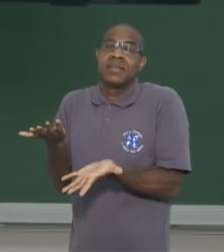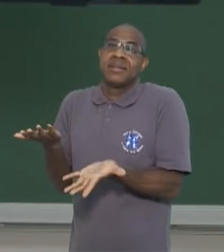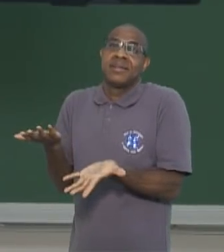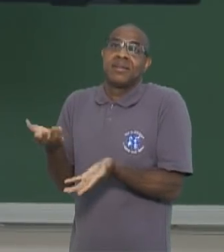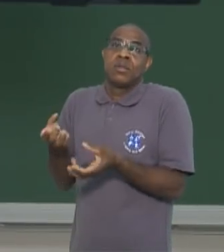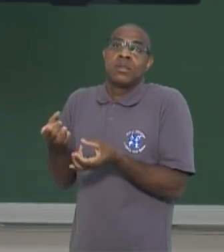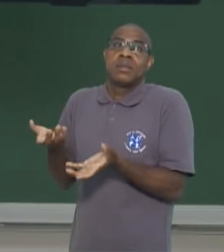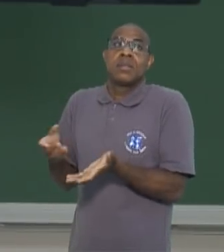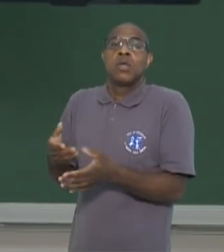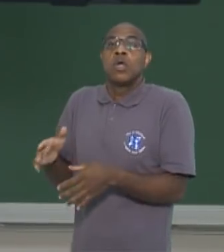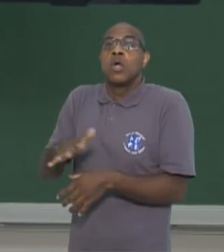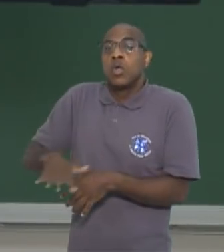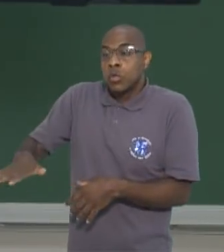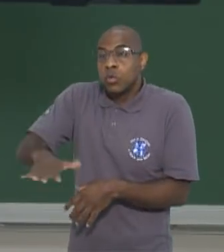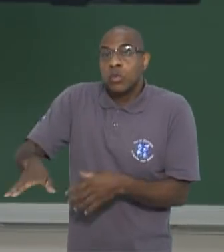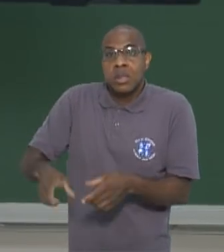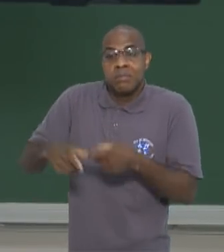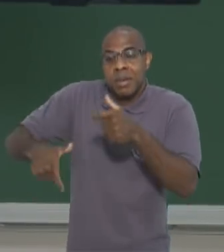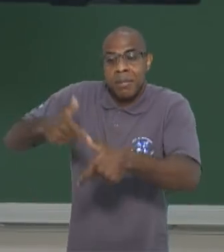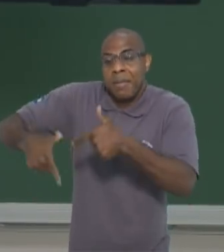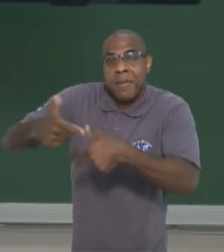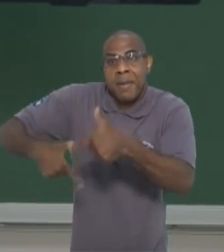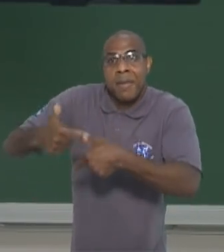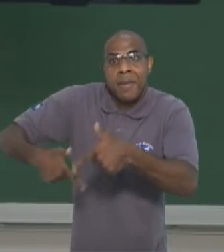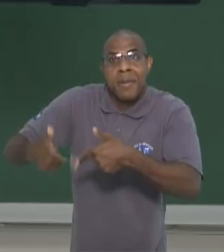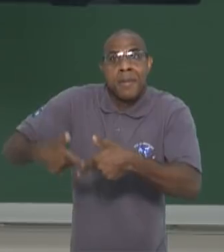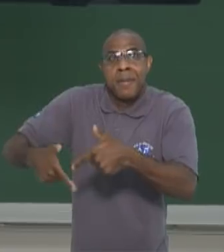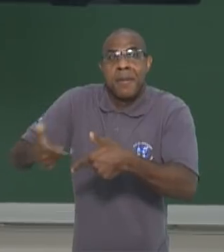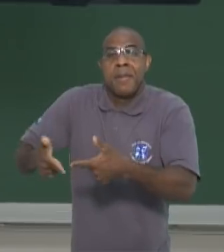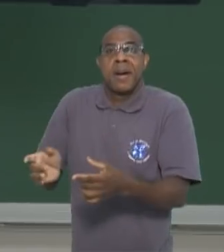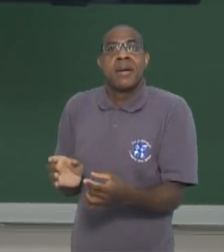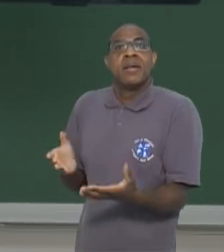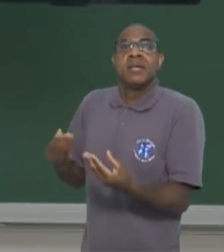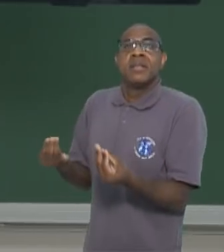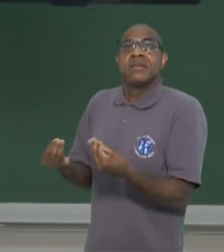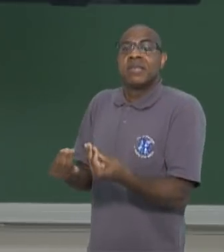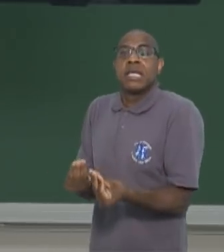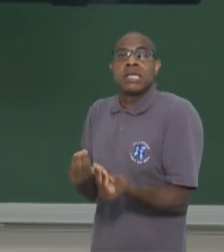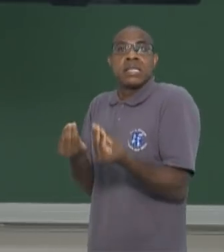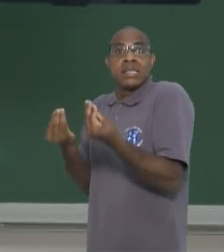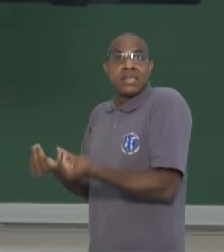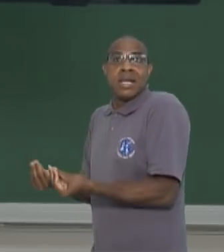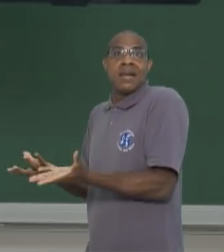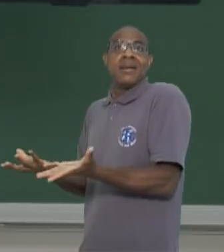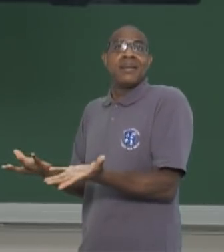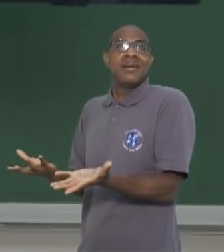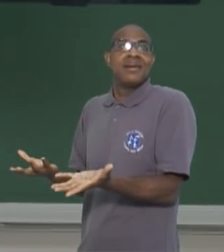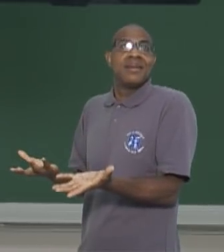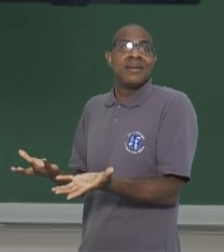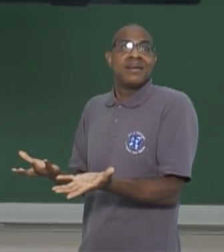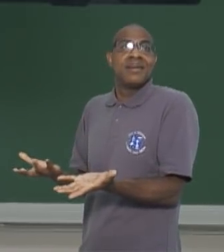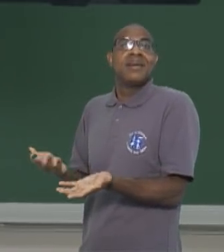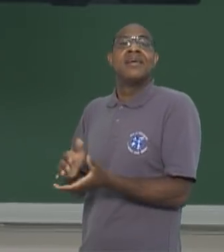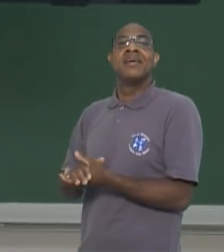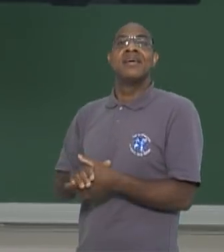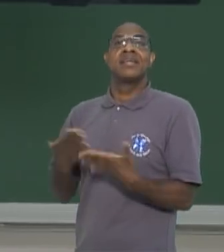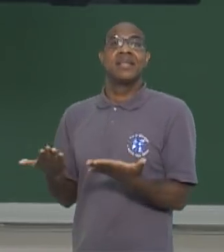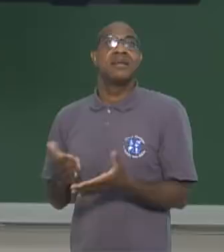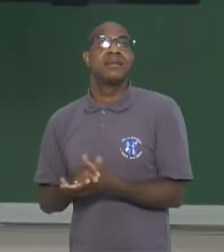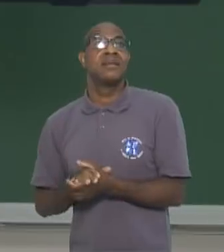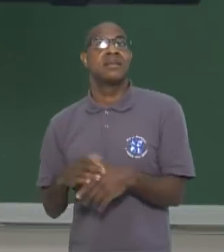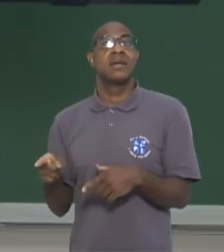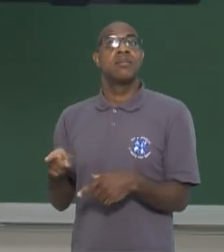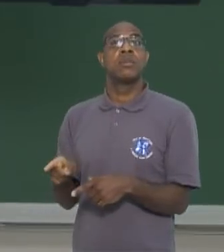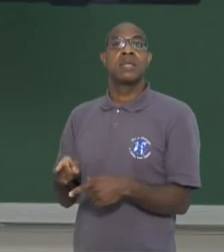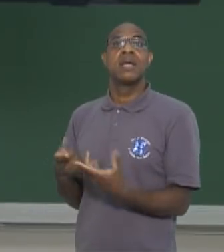para o senhor. Ainda tinha que trabalhar para o senhor, tinha que prestar as obrigações feudais. Então, quer dizer, ele estava totalmente